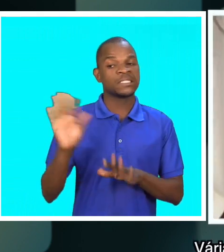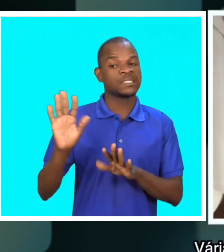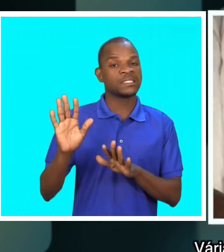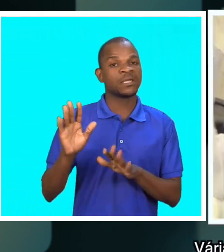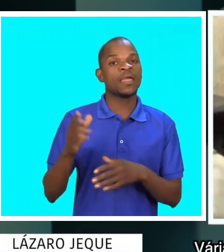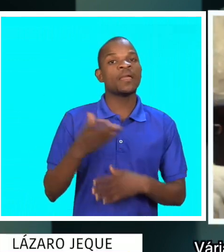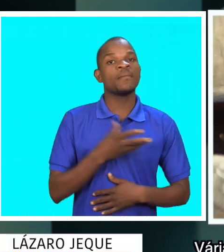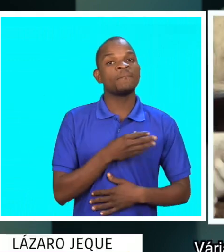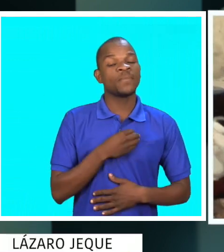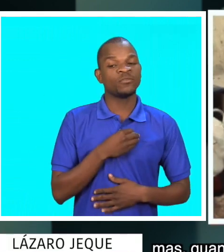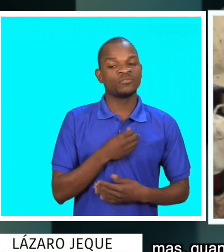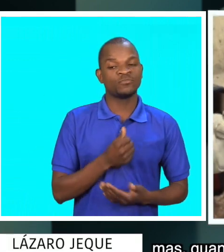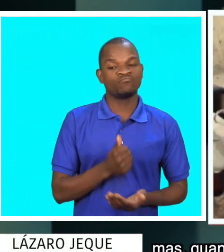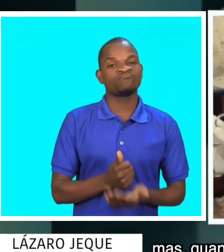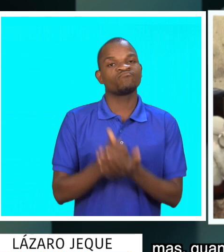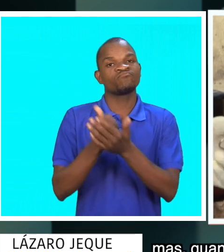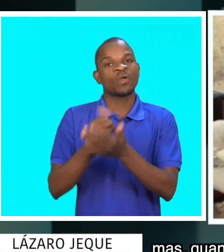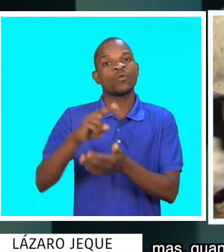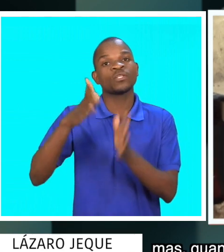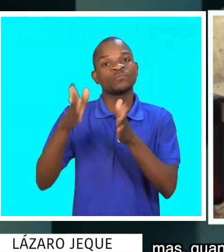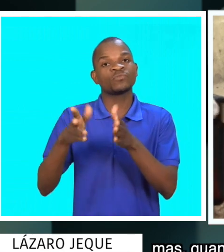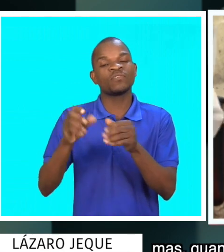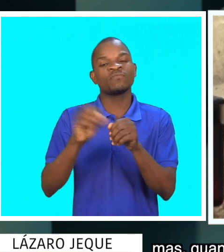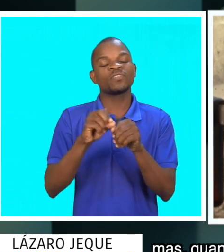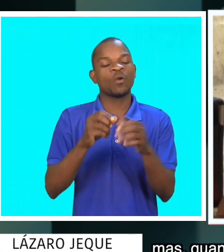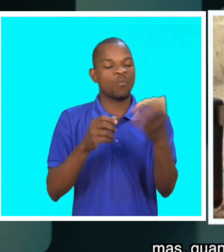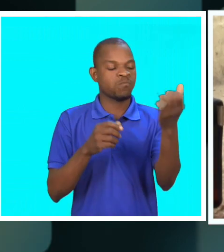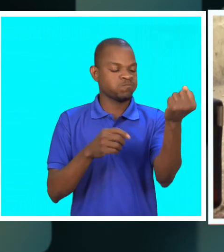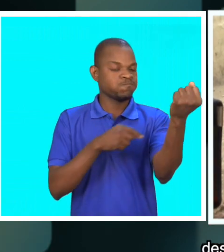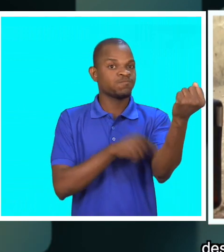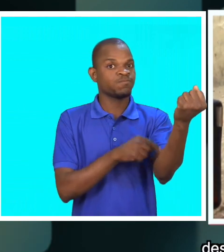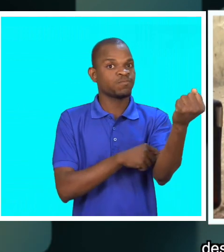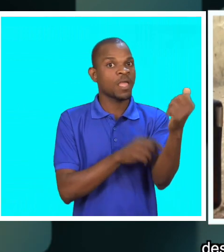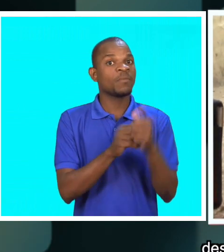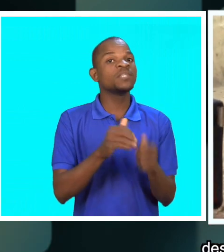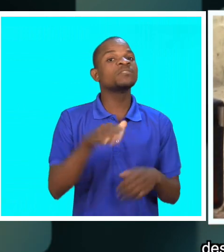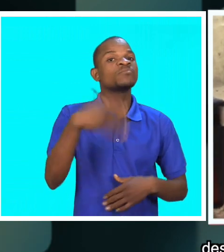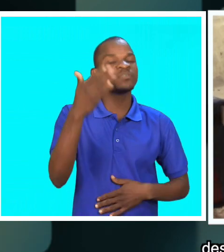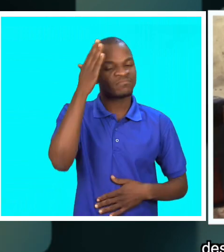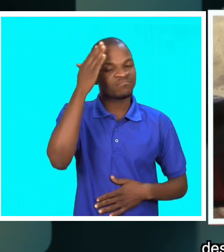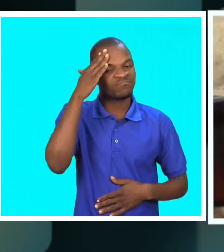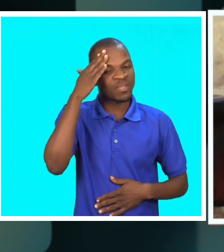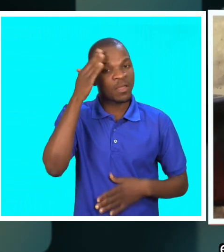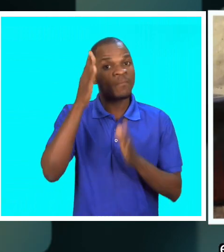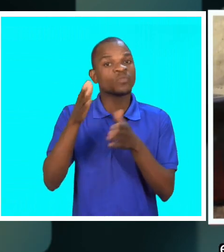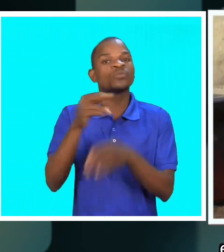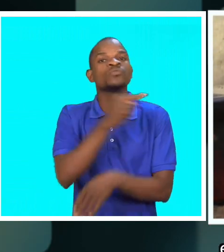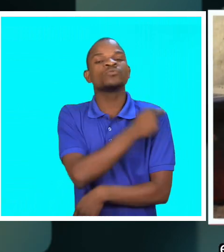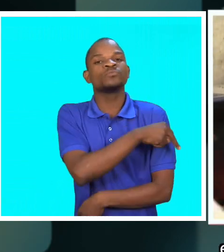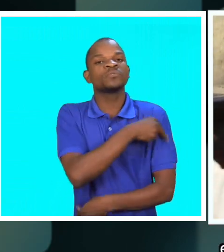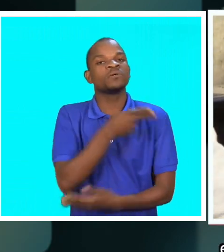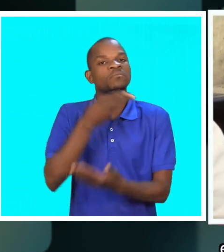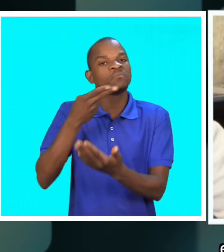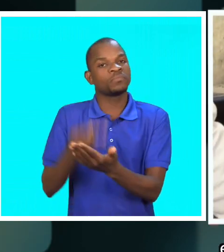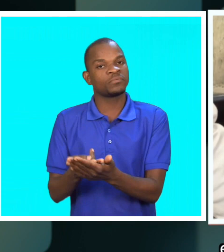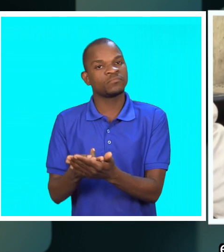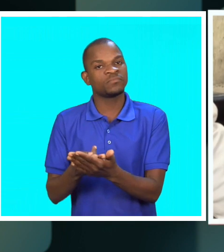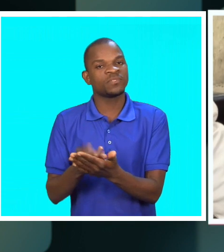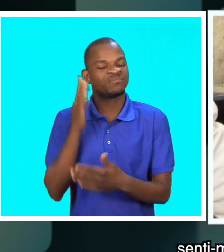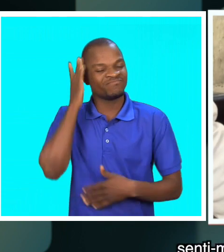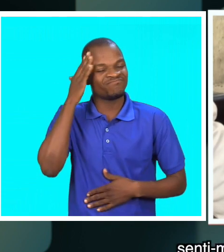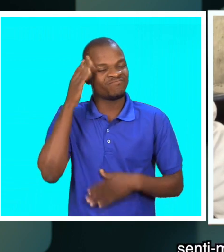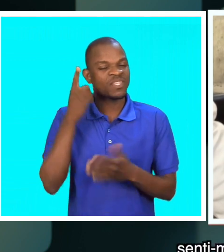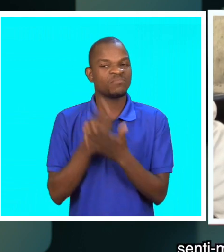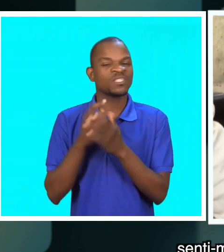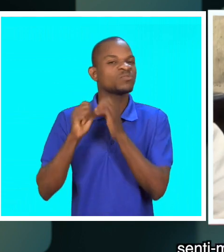várias vezes já excitei doar sangue, mas quando pude perceber que várias pessoas precisam dessa ajuda, estão nos hospitais, então querem, necessitam desse sangue,